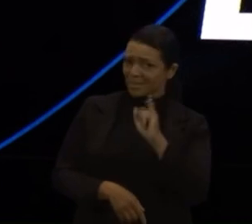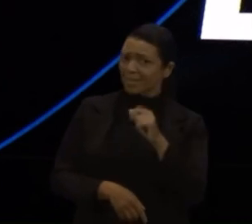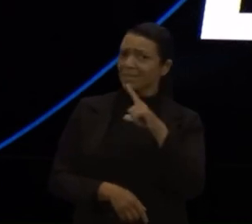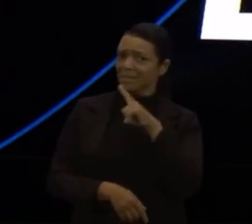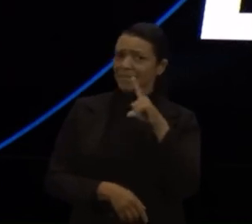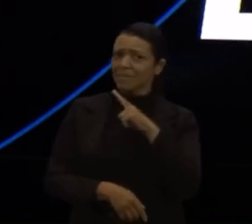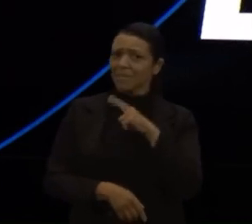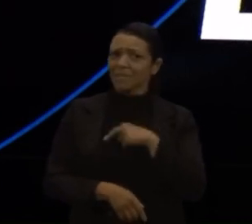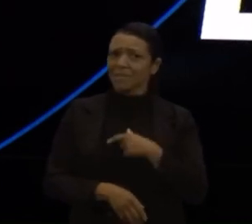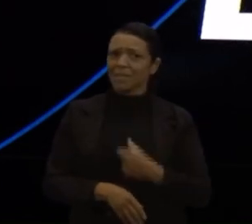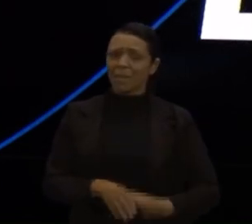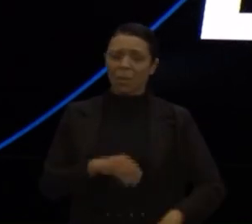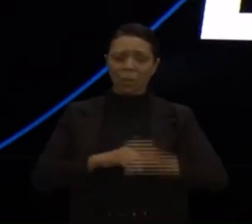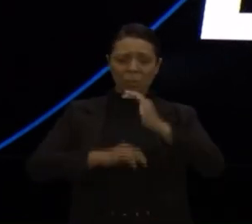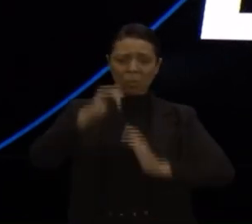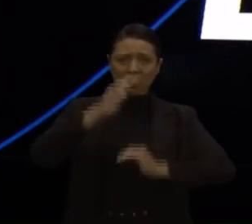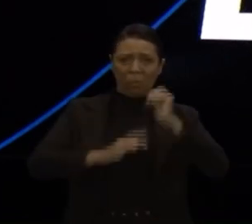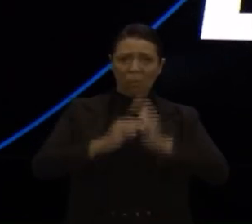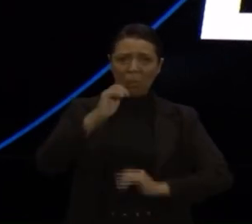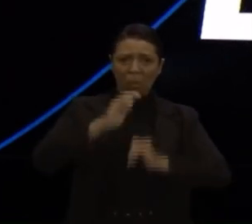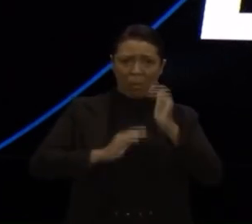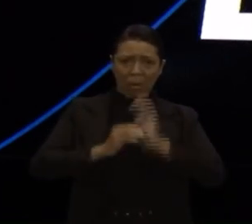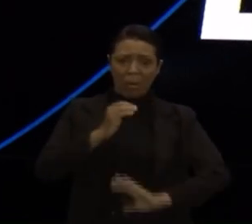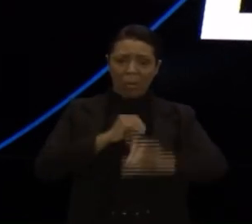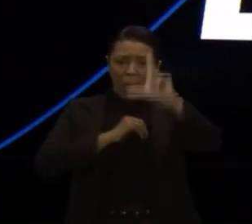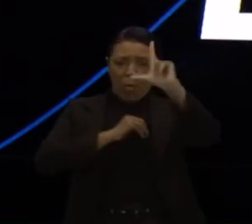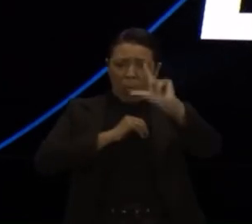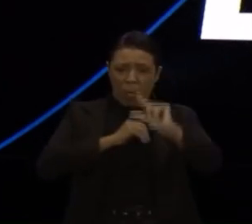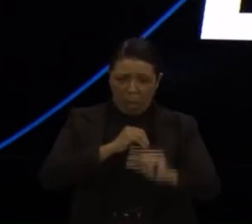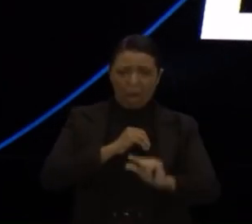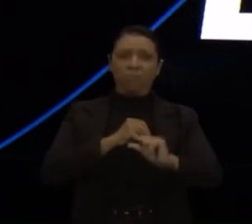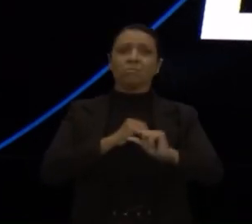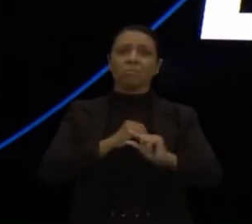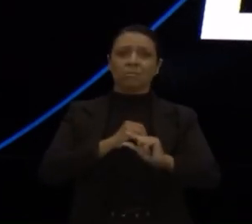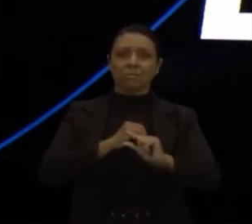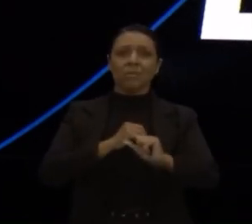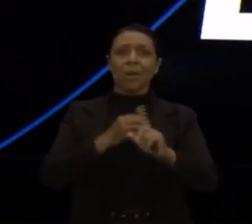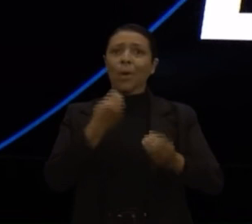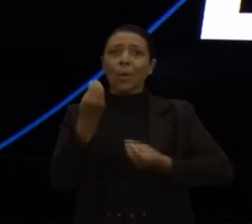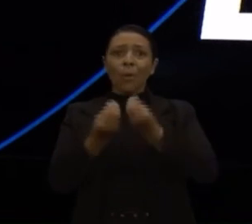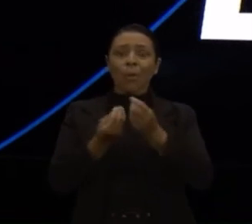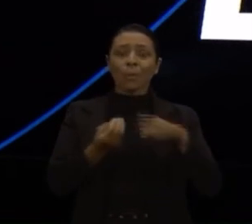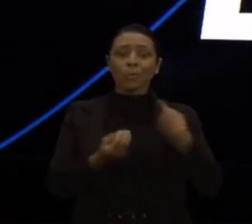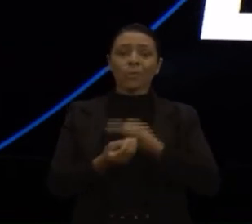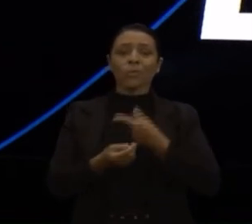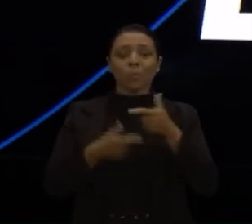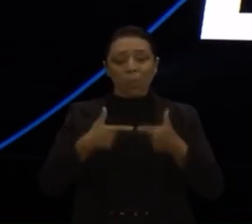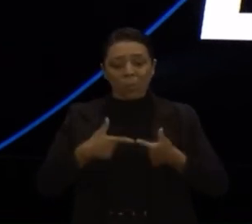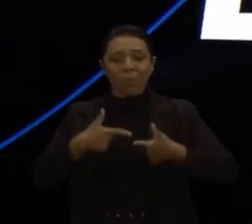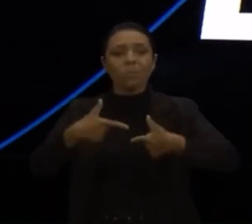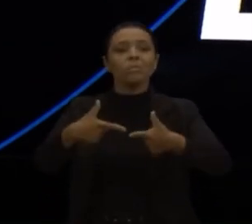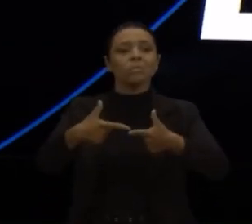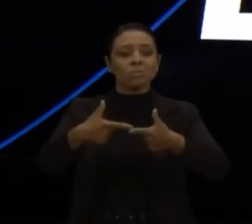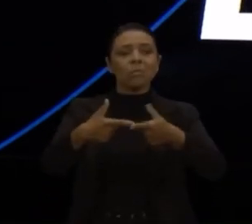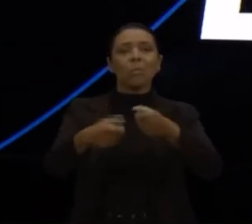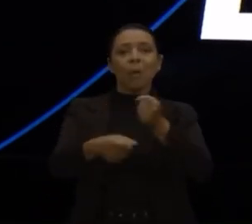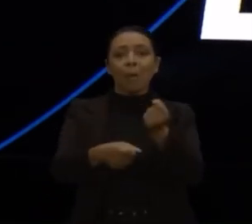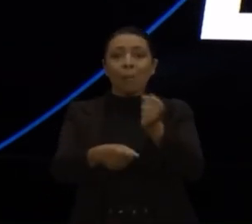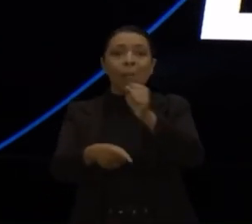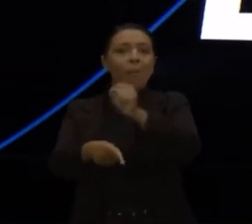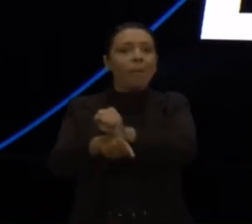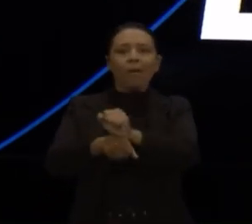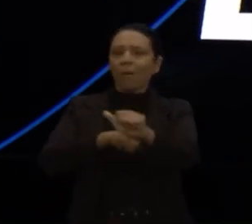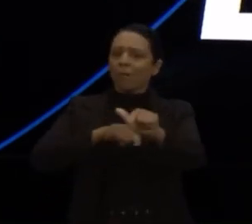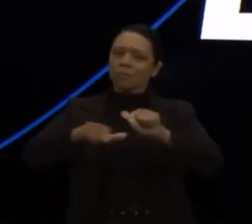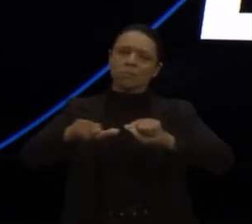teríamos tido se tivesse havido demissão em massa André nós teríamos tido descontinuidade de serviços saí uma questão Óbvio quem tá em casa para